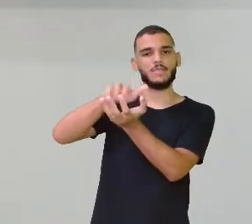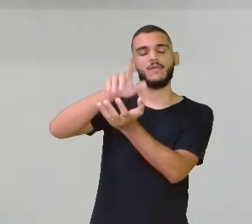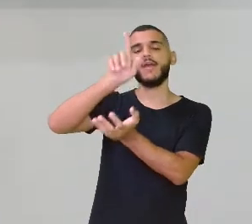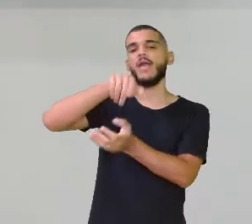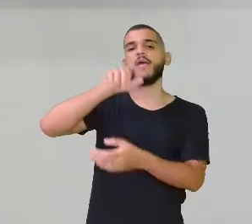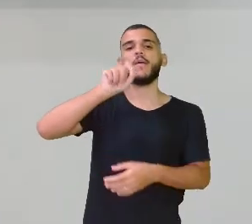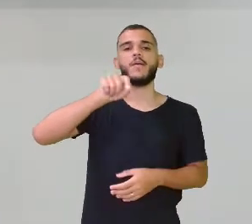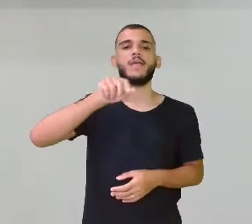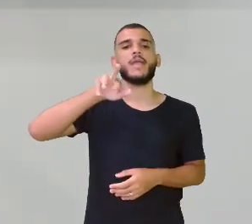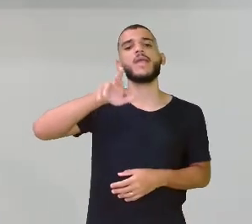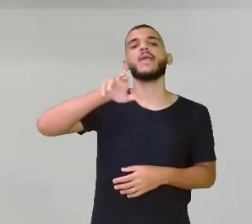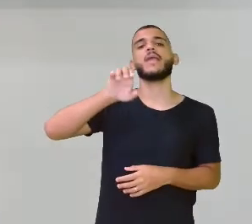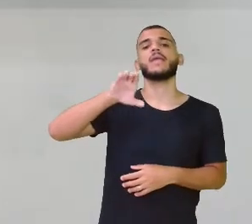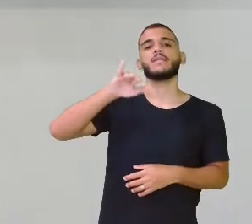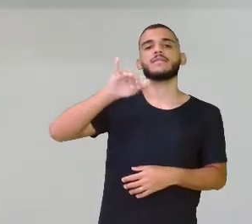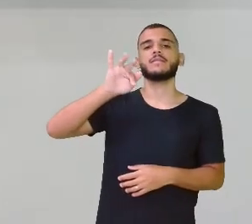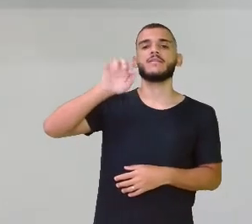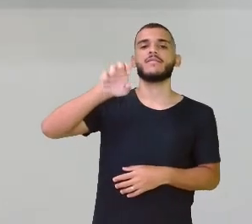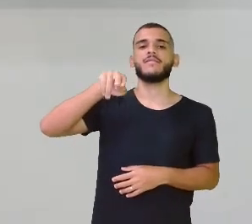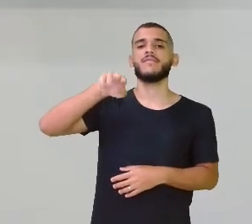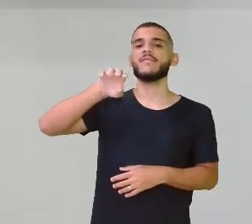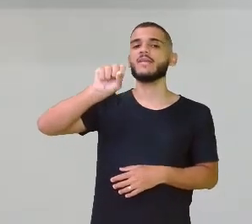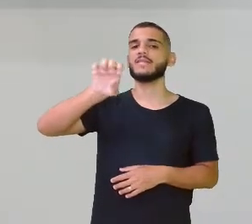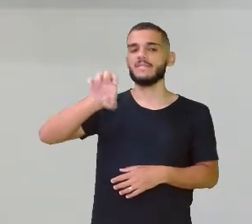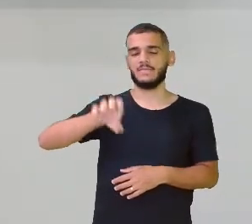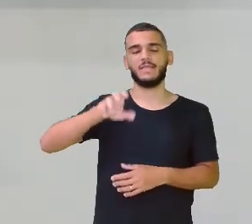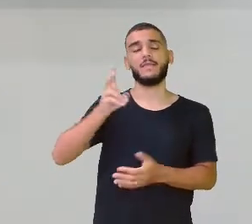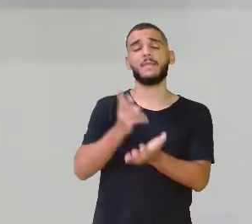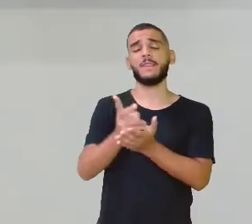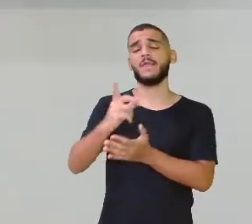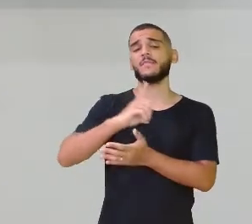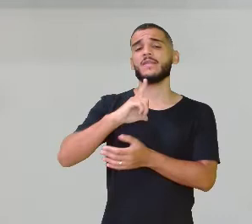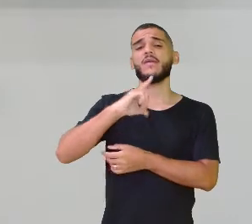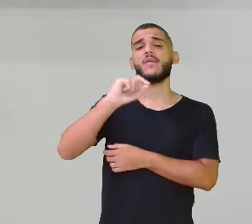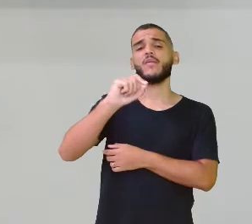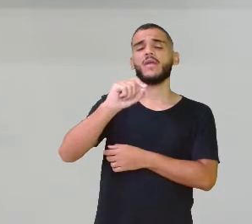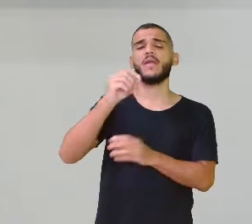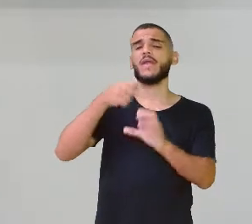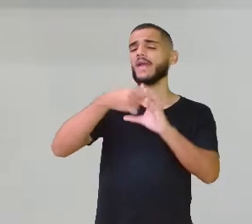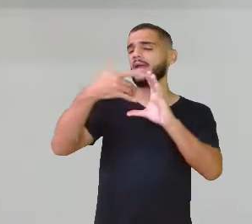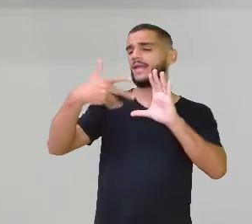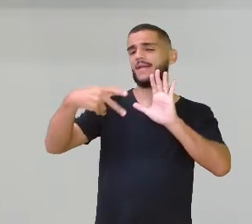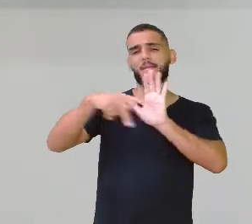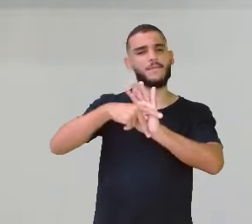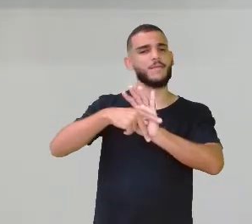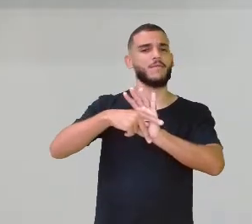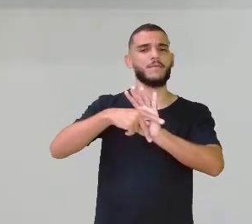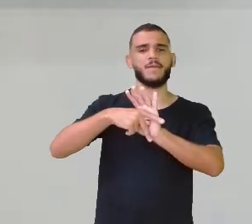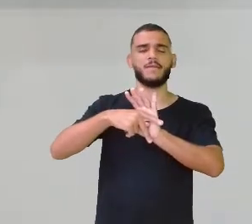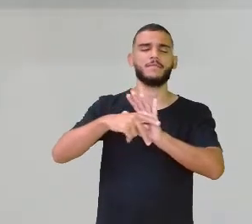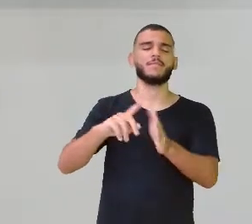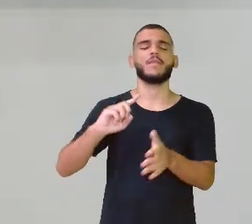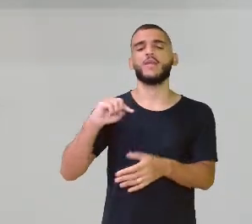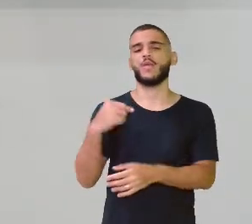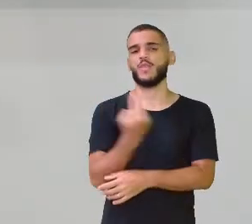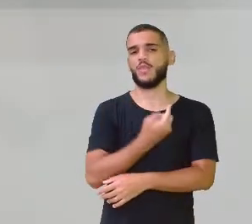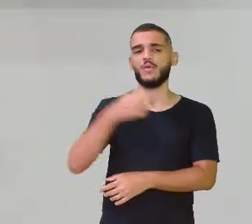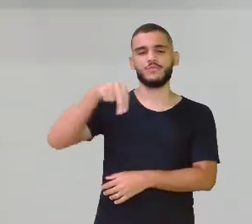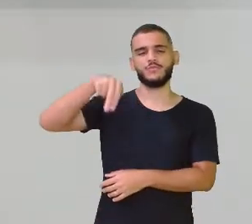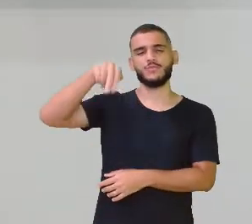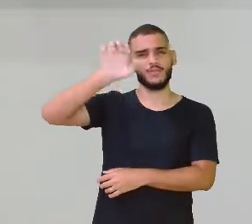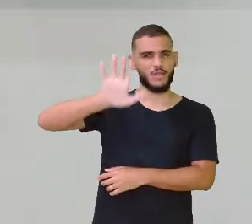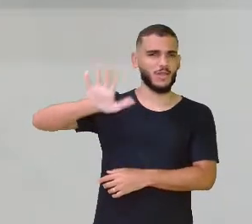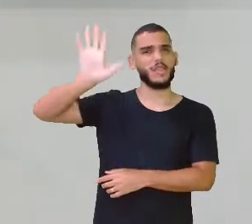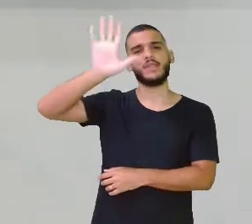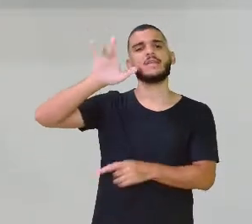isso para a gente ter, ó, sempre na nossa raiz, as nossas características. Porque nós somos nordestinos, nós